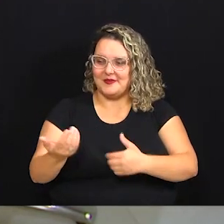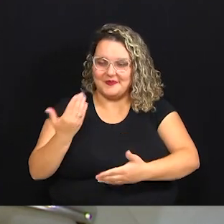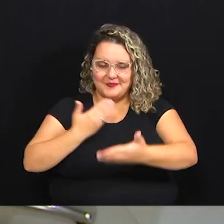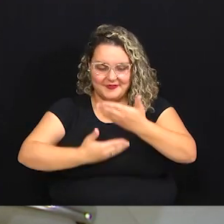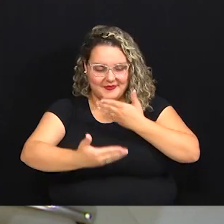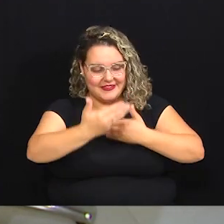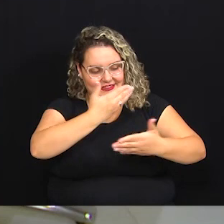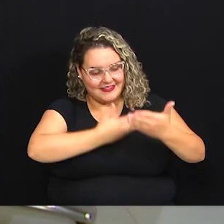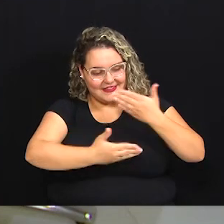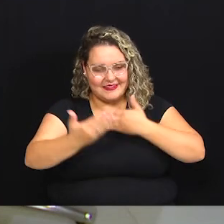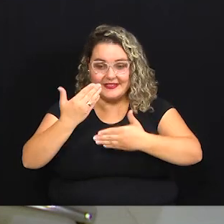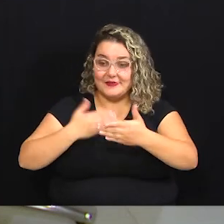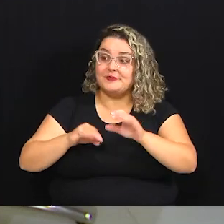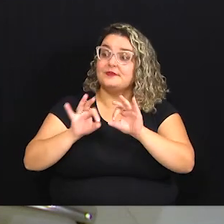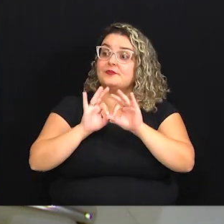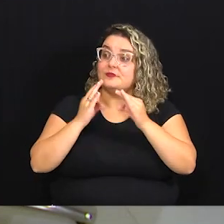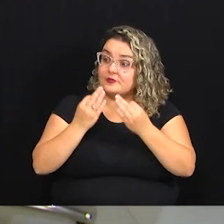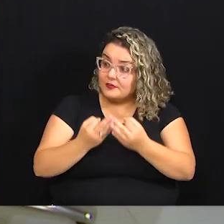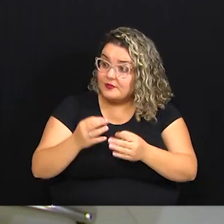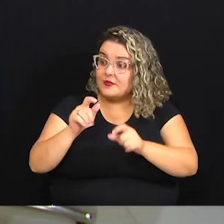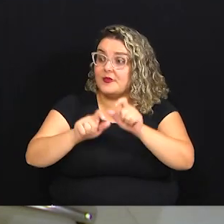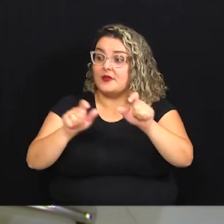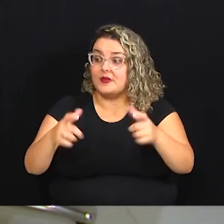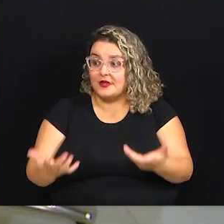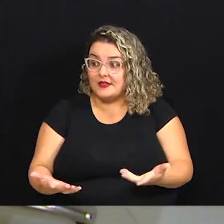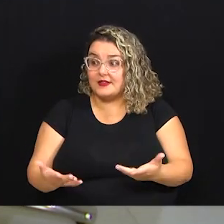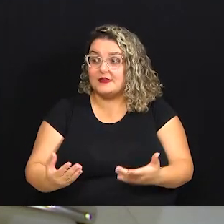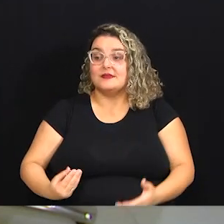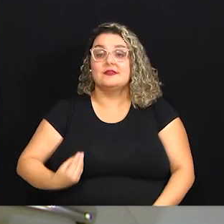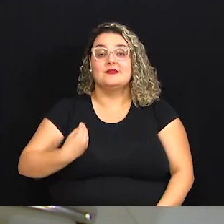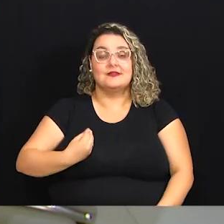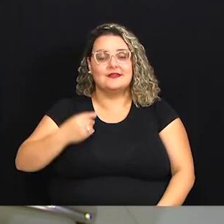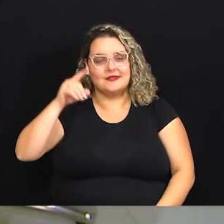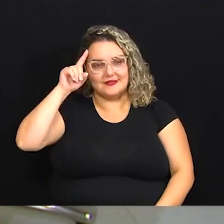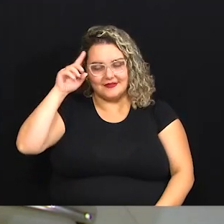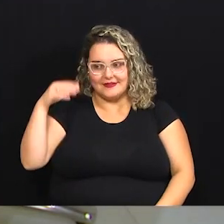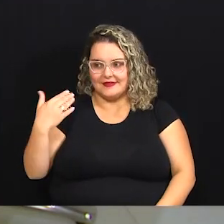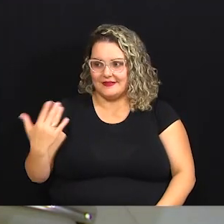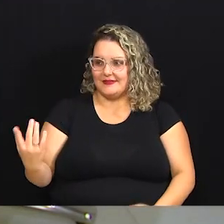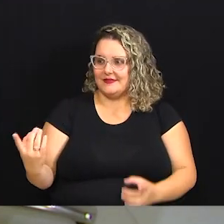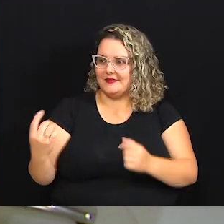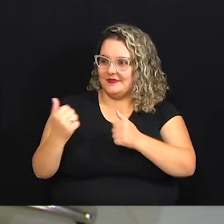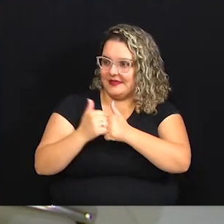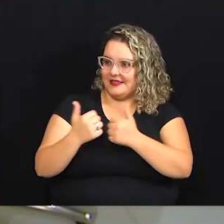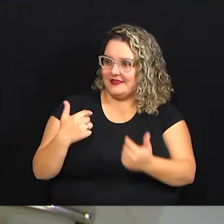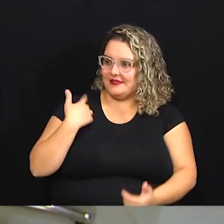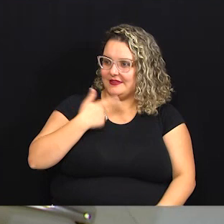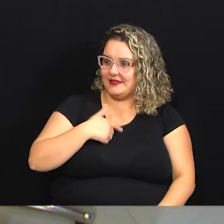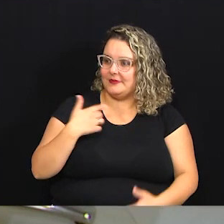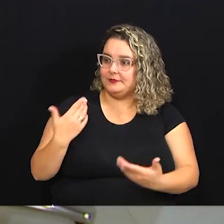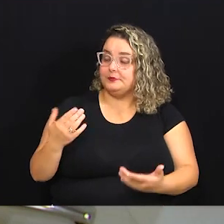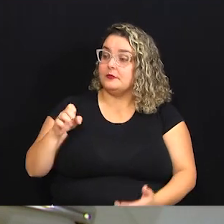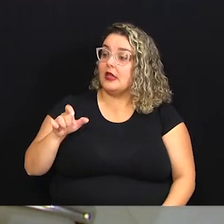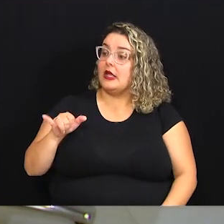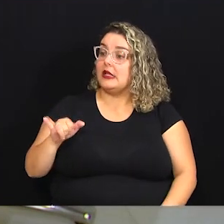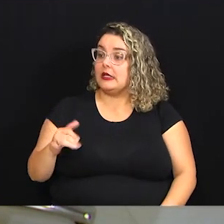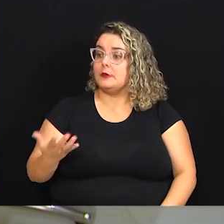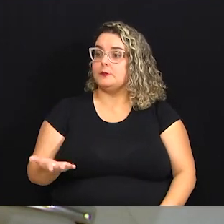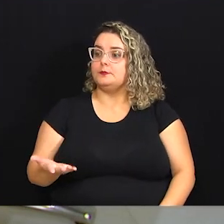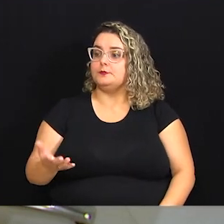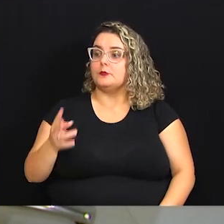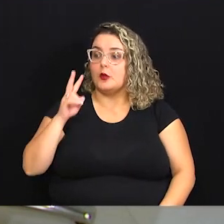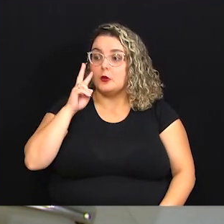gente possa se comunicar então com as famílias, com as pessoas que estão aí vivendo o dia a dia próximo de nós.